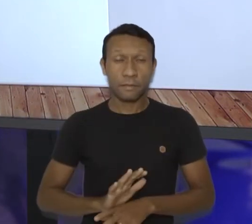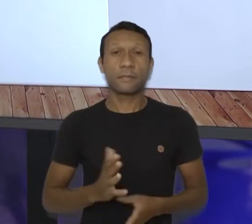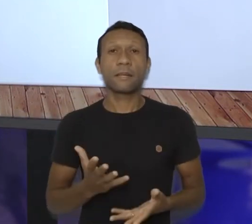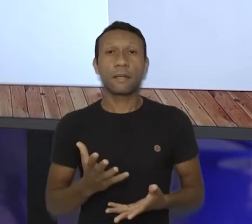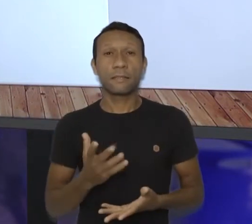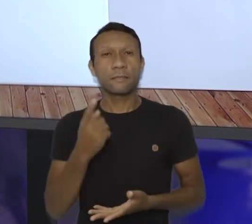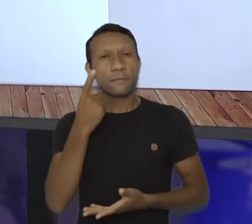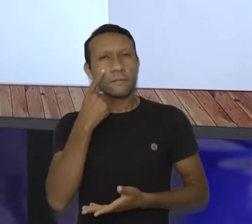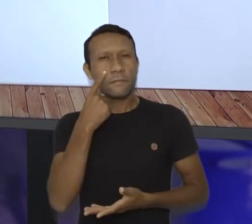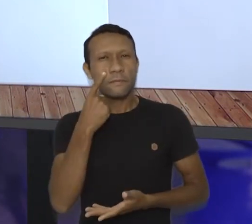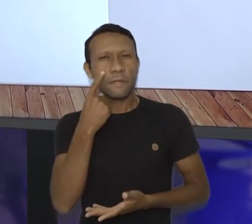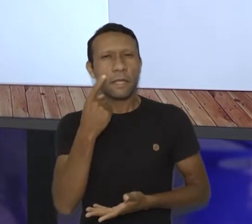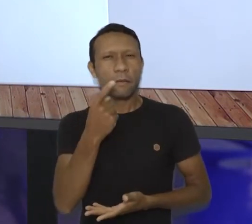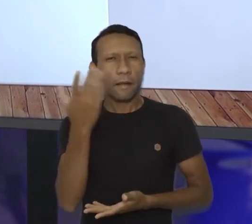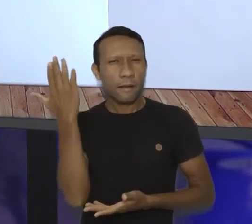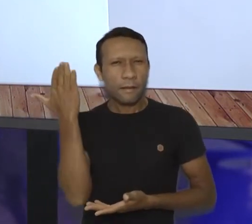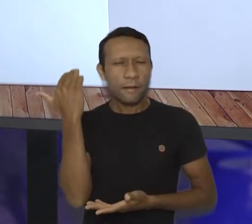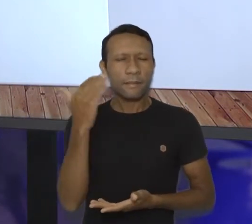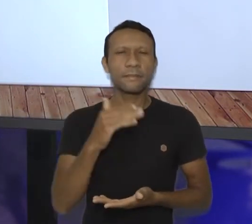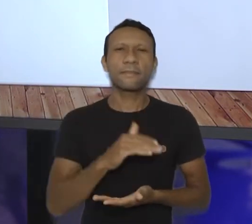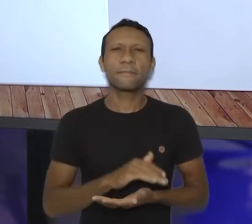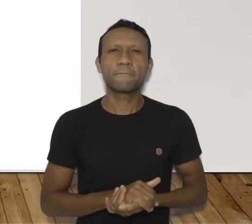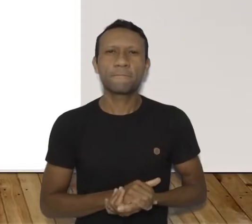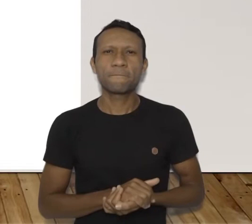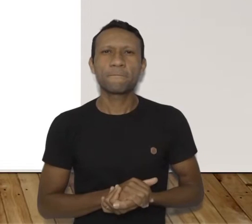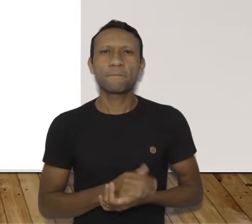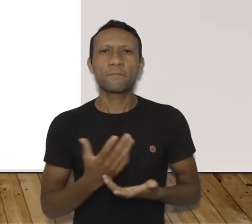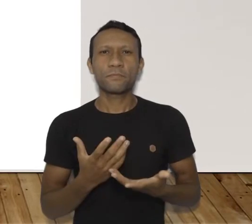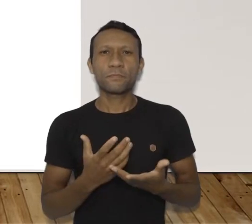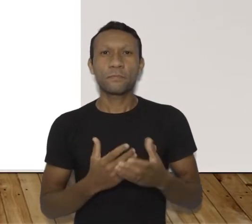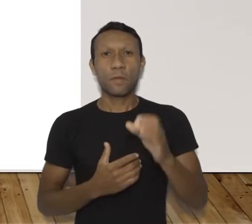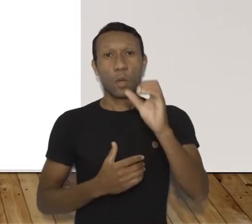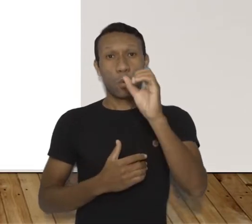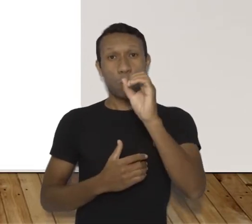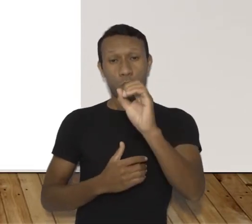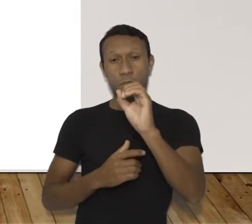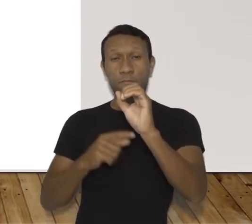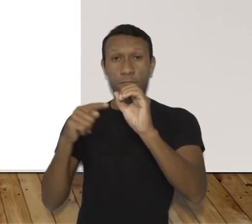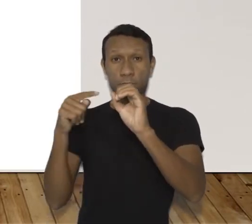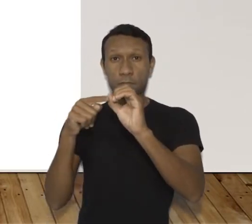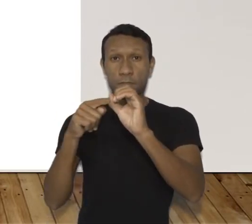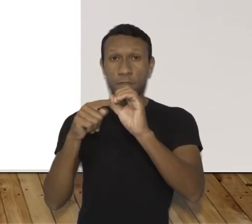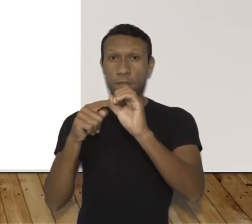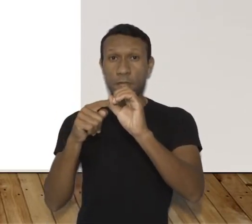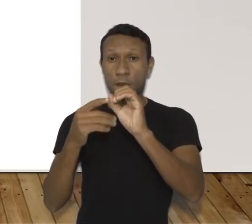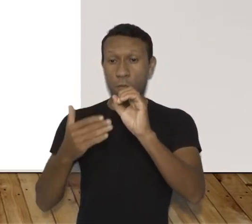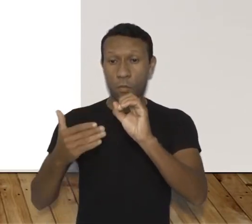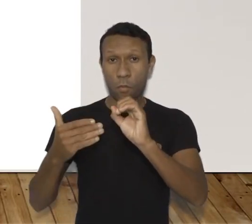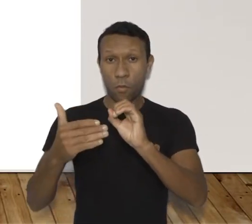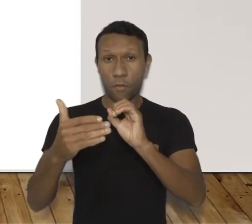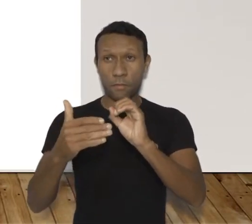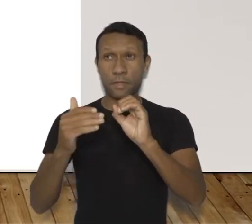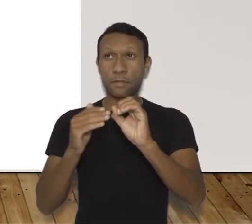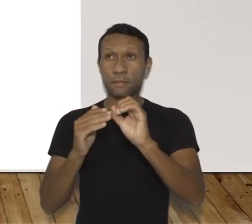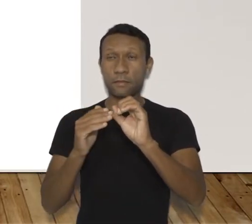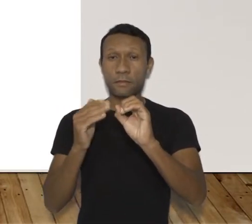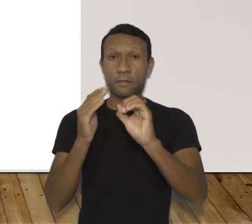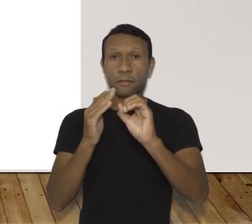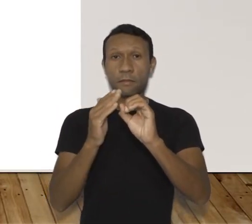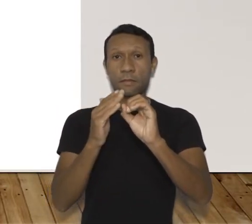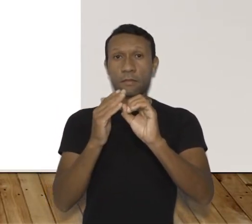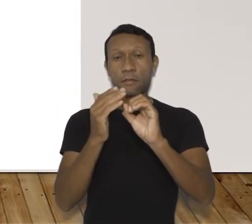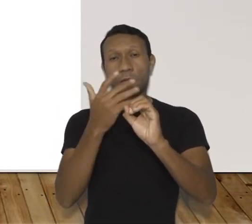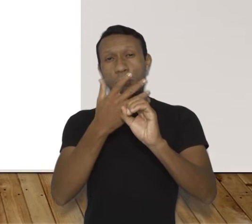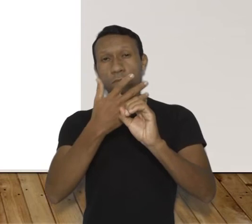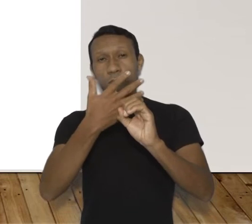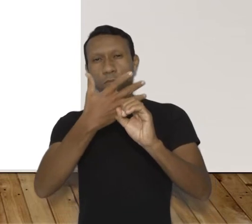nós vimos nas aulas anteriores. Onde o 0 ele é o ponto de origem, e aí à direita nós